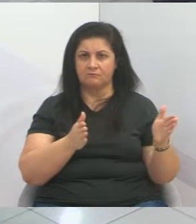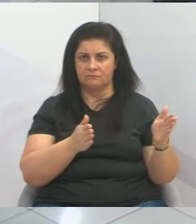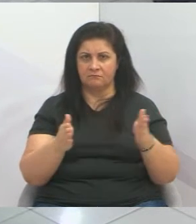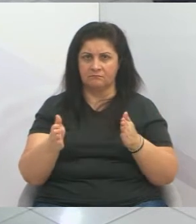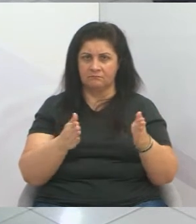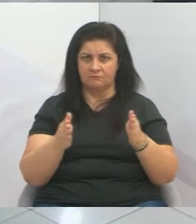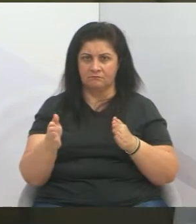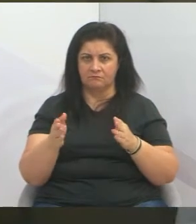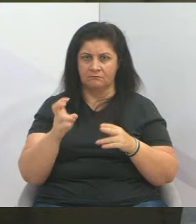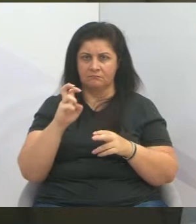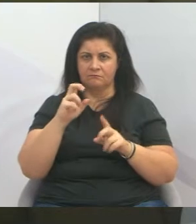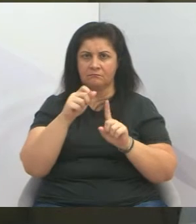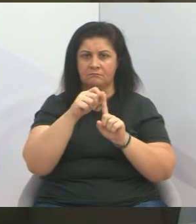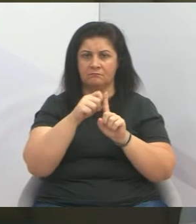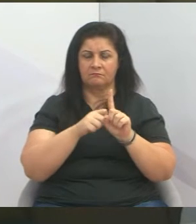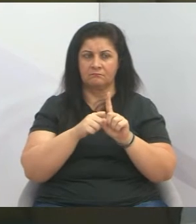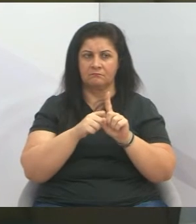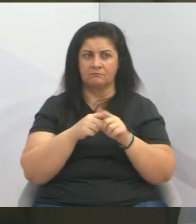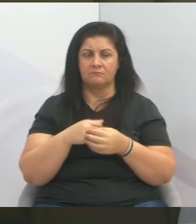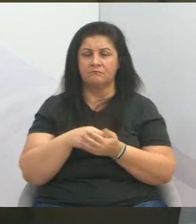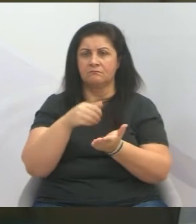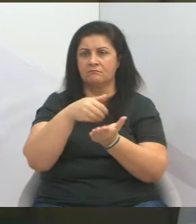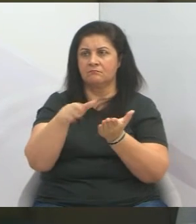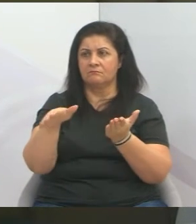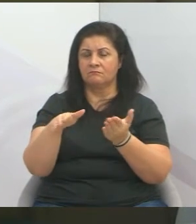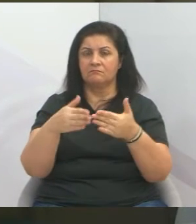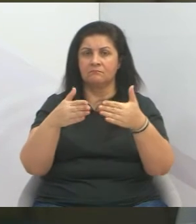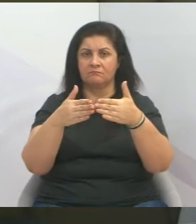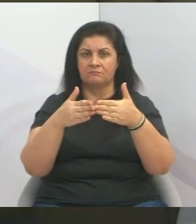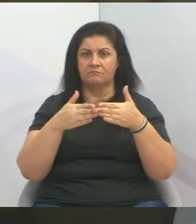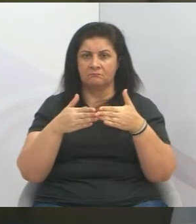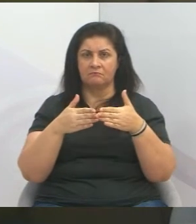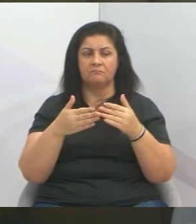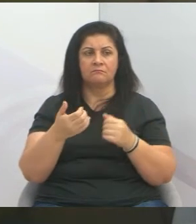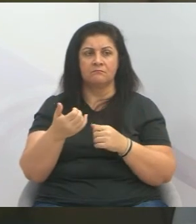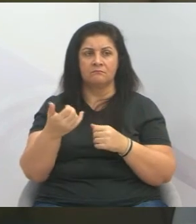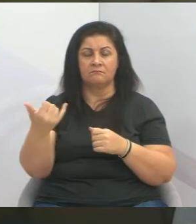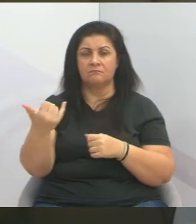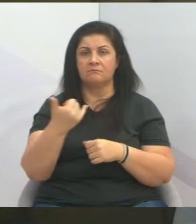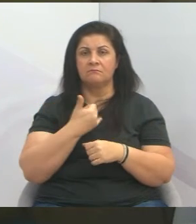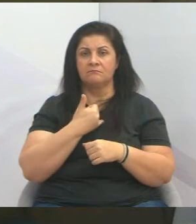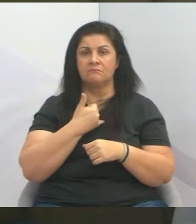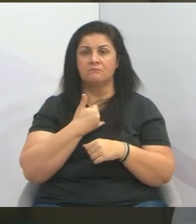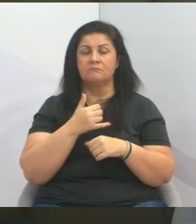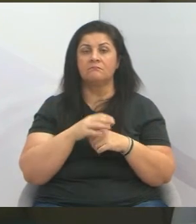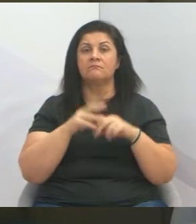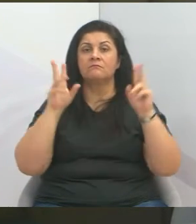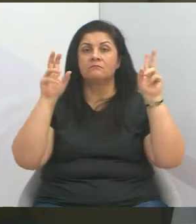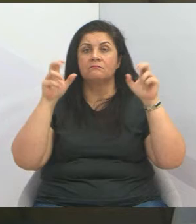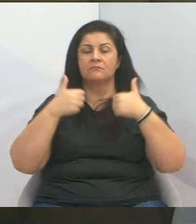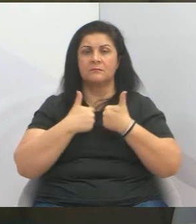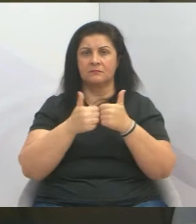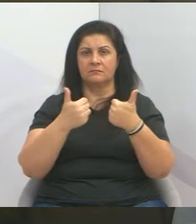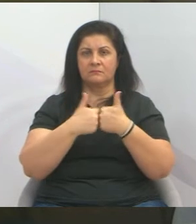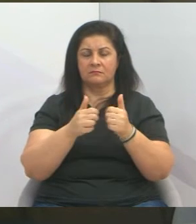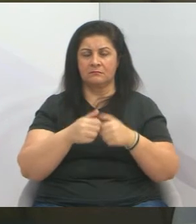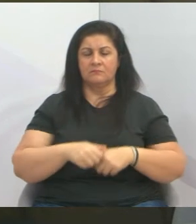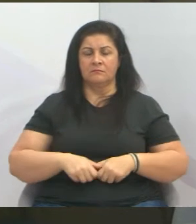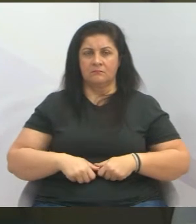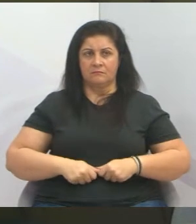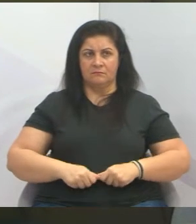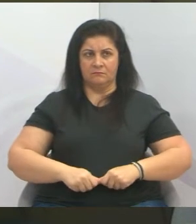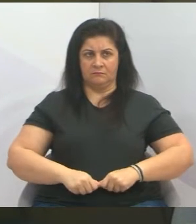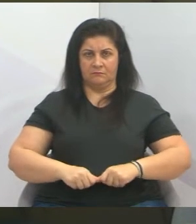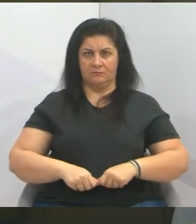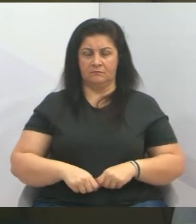mandato aqui há cinco meses atrás mandei um pedido de informação a mobilidade urbana A respeito do dos ônibus que faz a